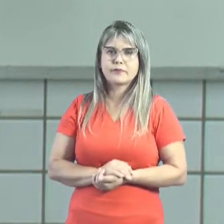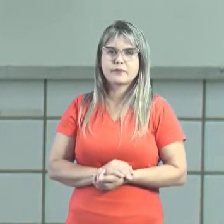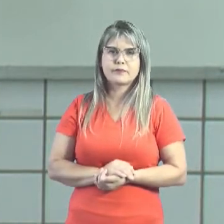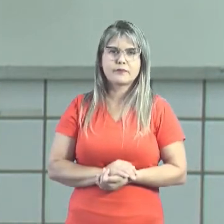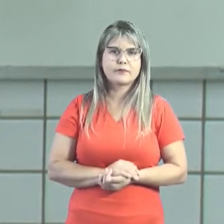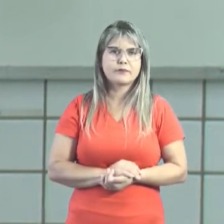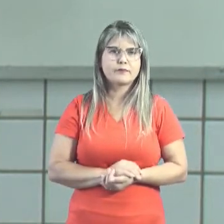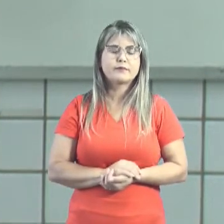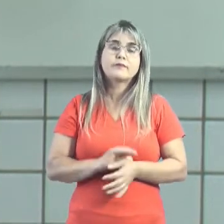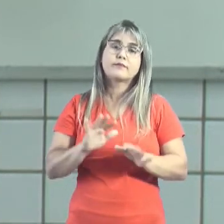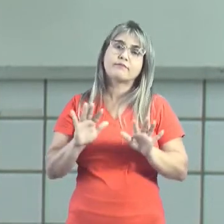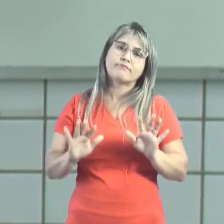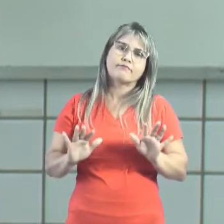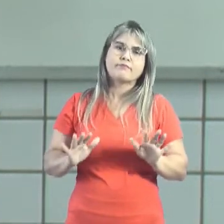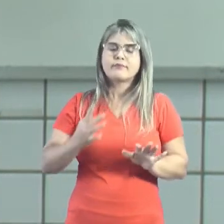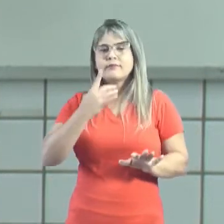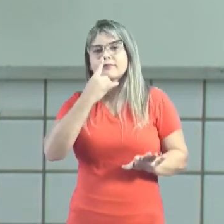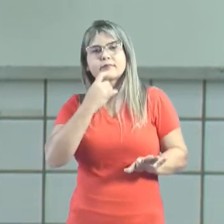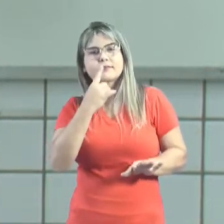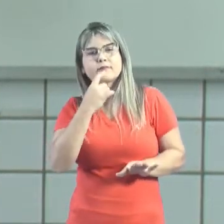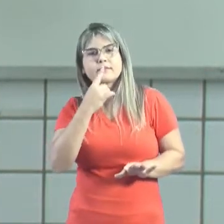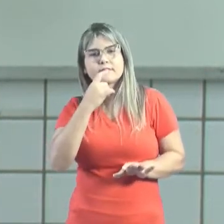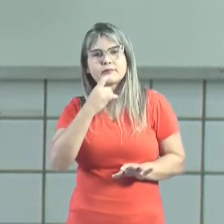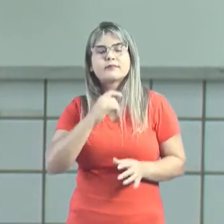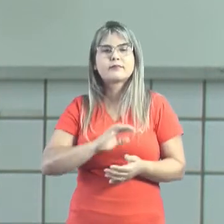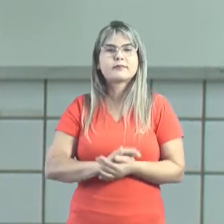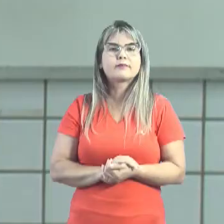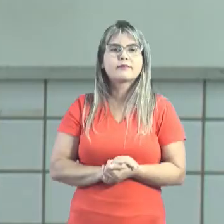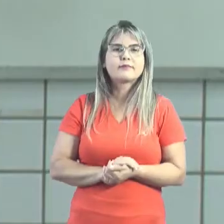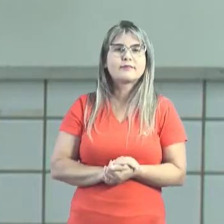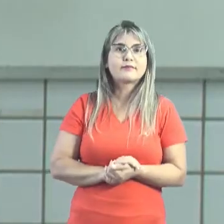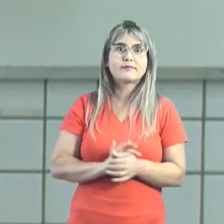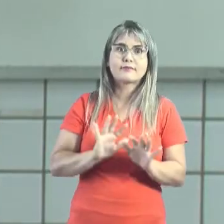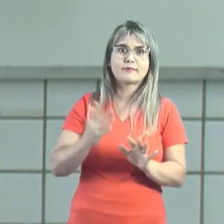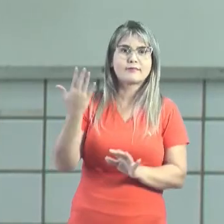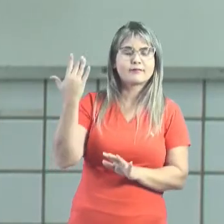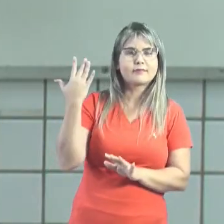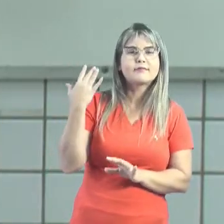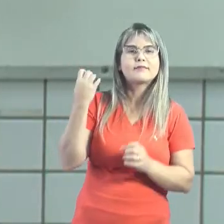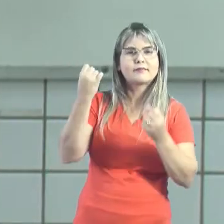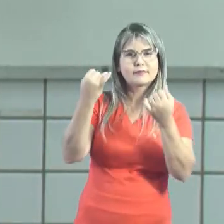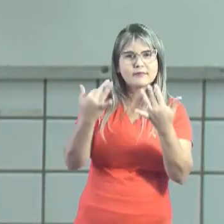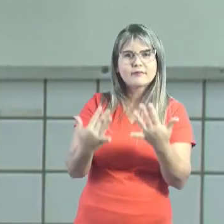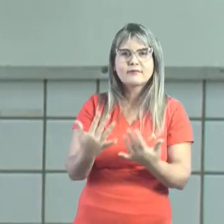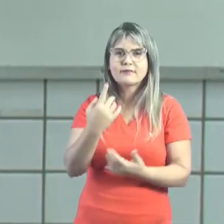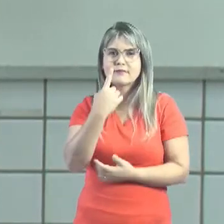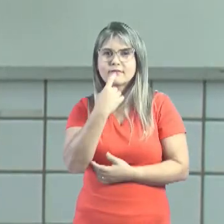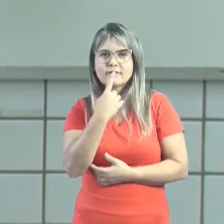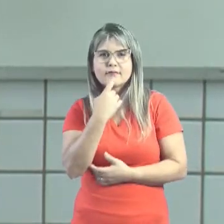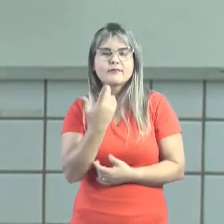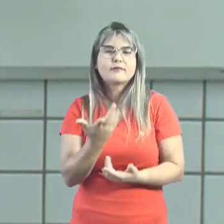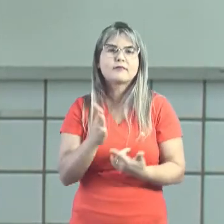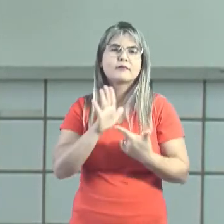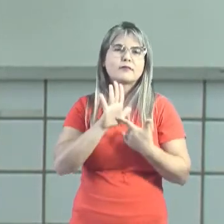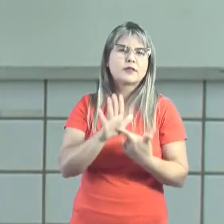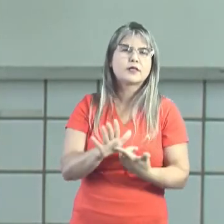O sangue, pessoal. O sangue, como eu falei anteriormente, o sistema cardiovascular é formado por